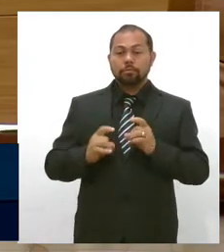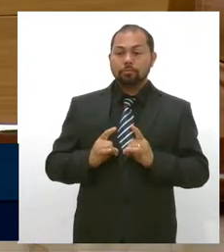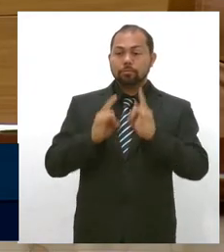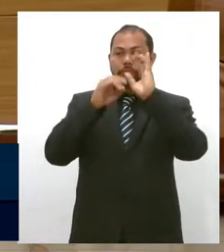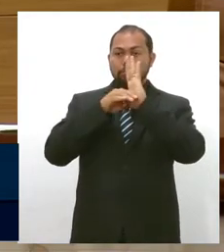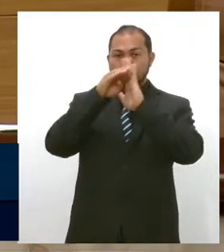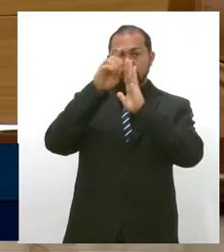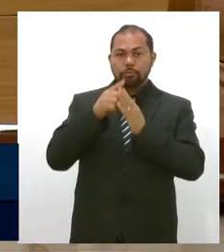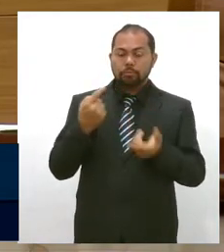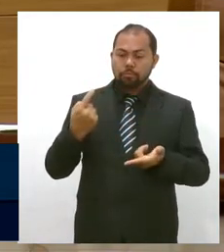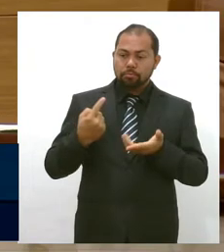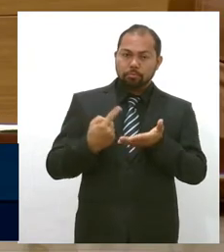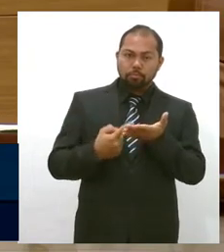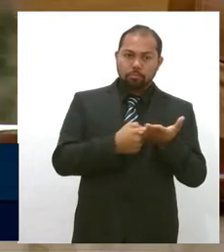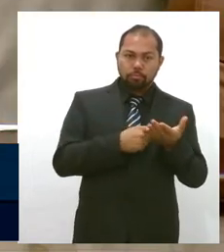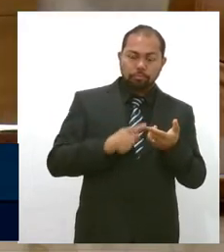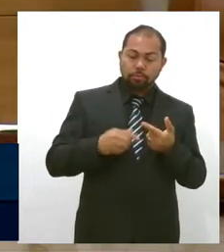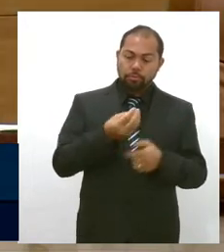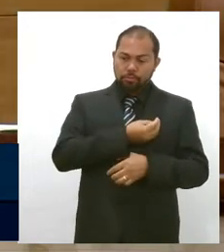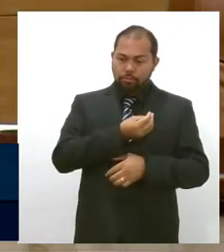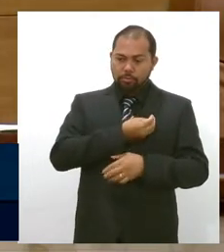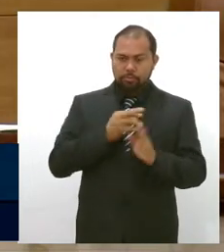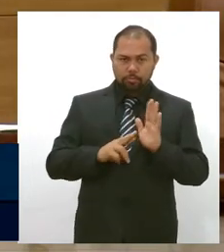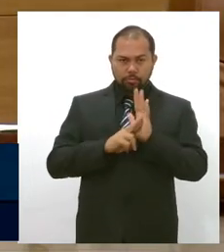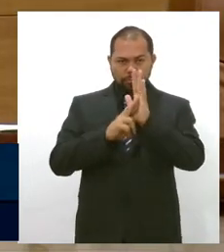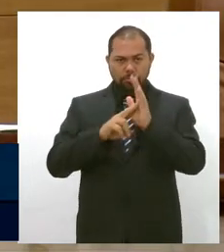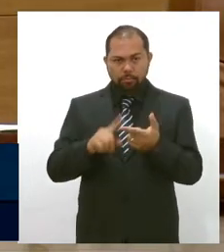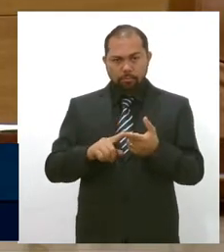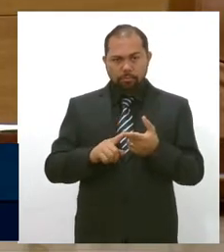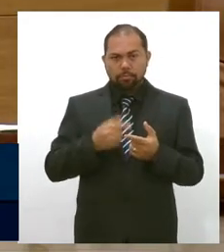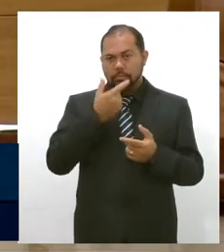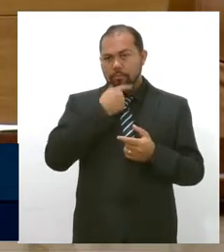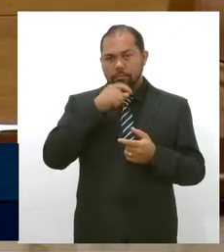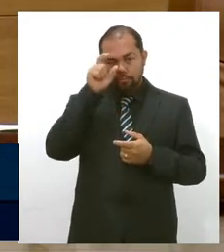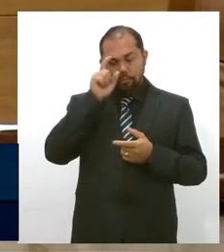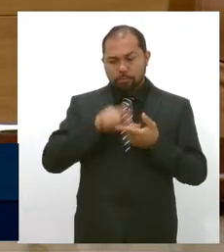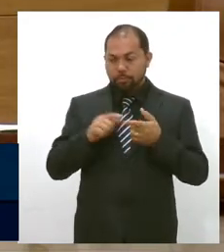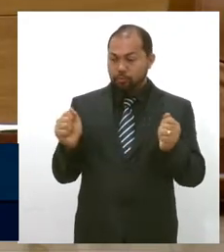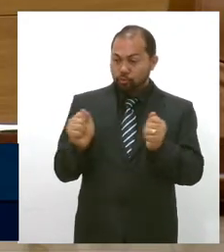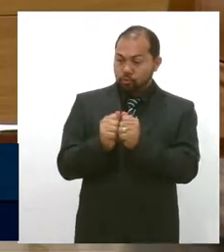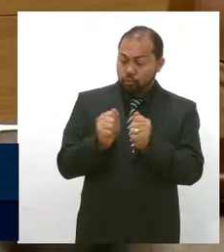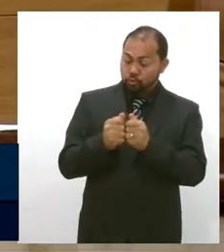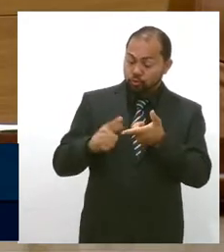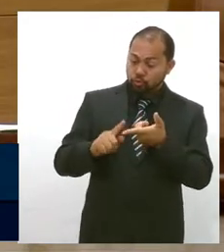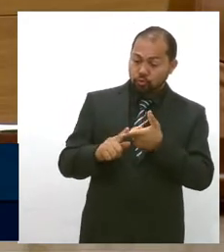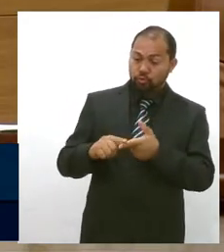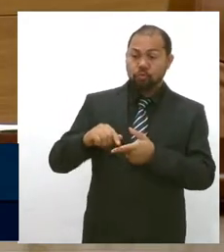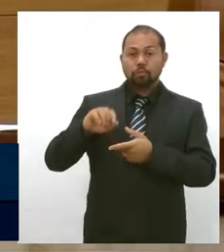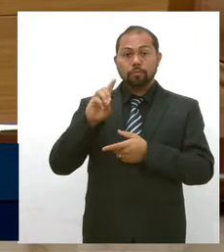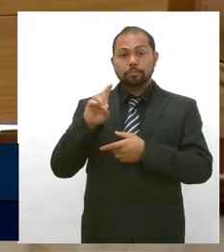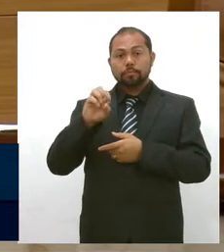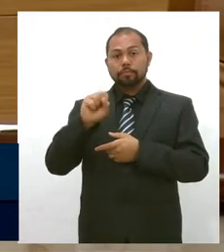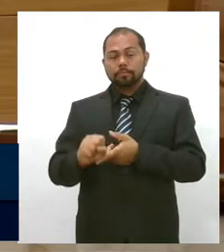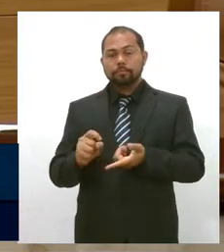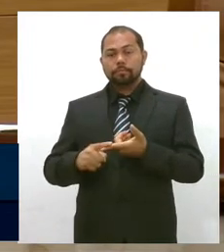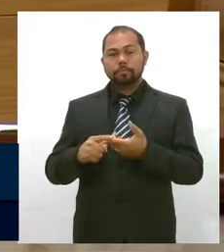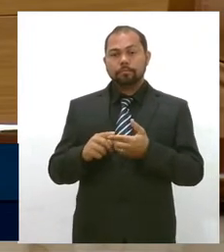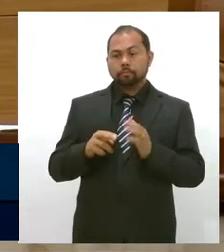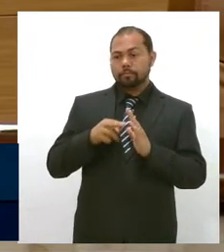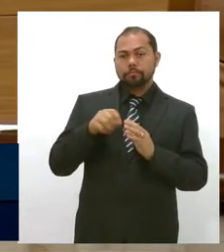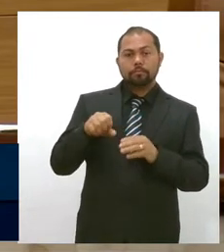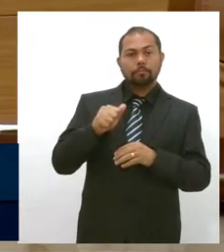a participação de representantes da Companhia de Saneamento Sergipe, ADESO, da Agência Reguladora de Serviços Públicos do Estado de Sergipe, AGRESE, e do